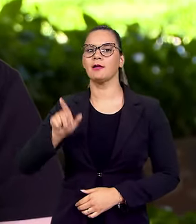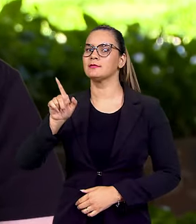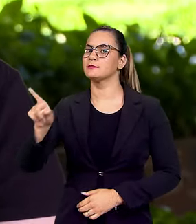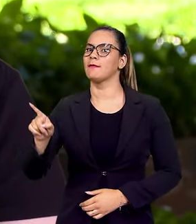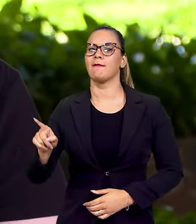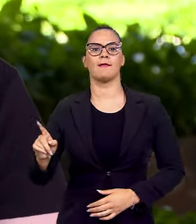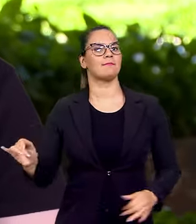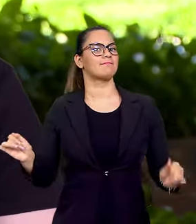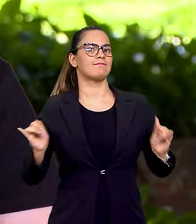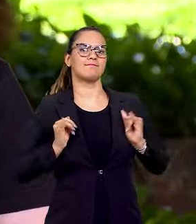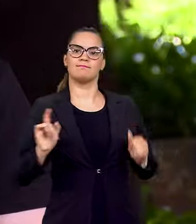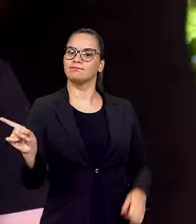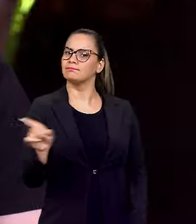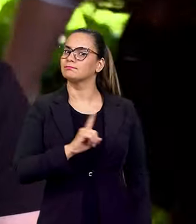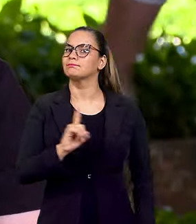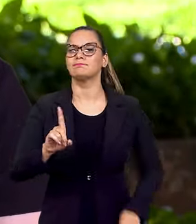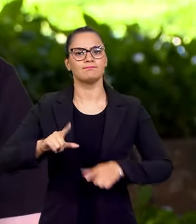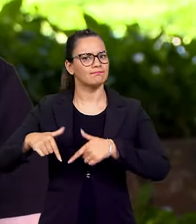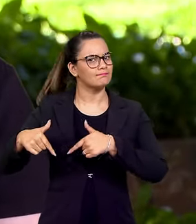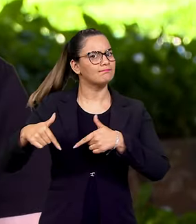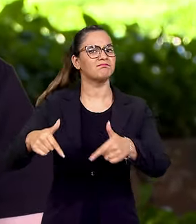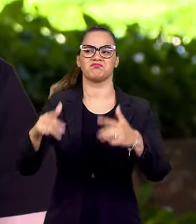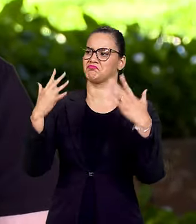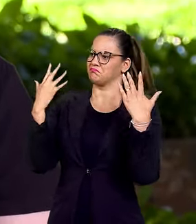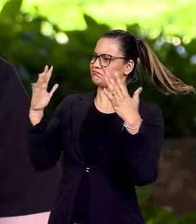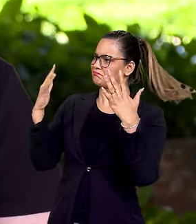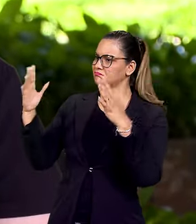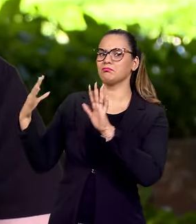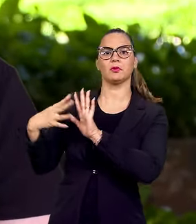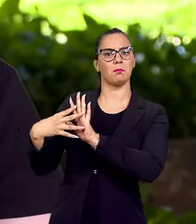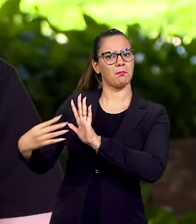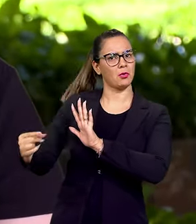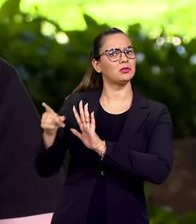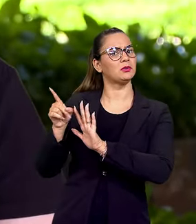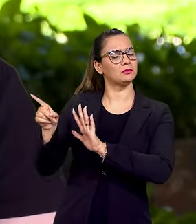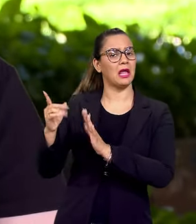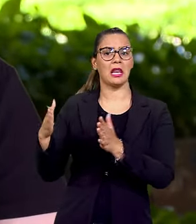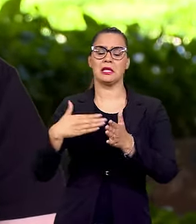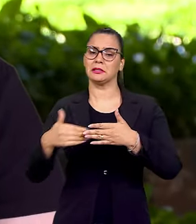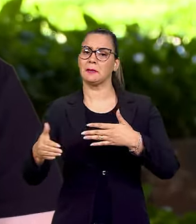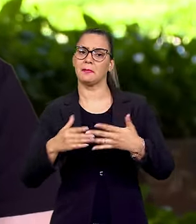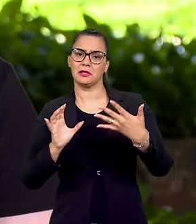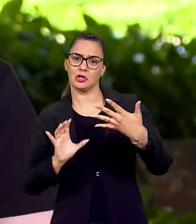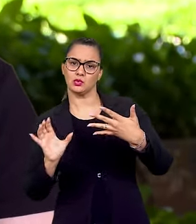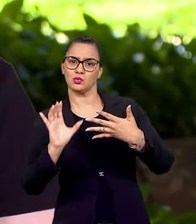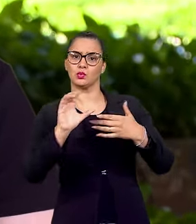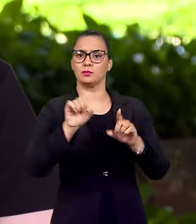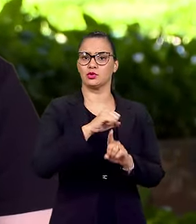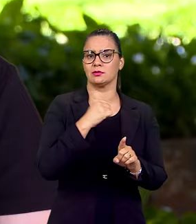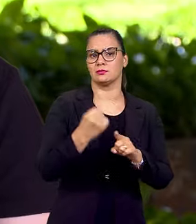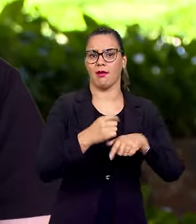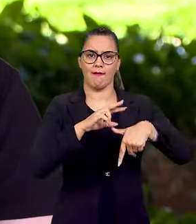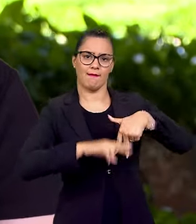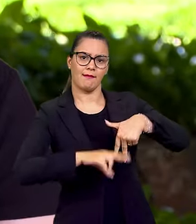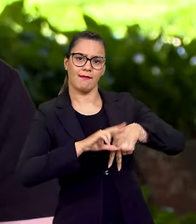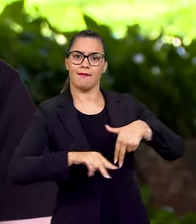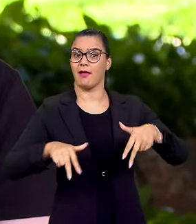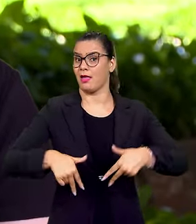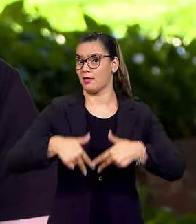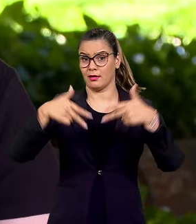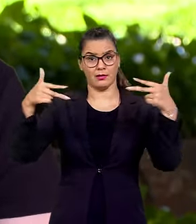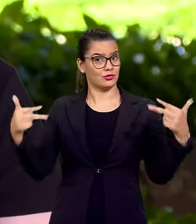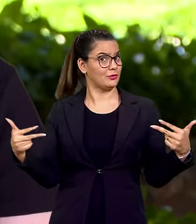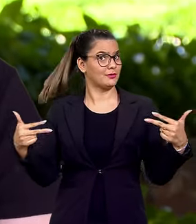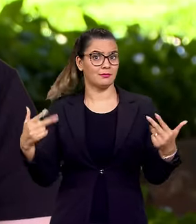não se rendeu a isso, que é louvável, né? E é um exemplo a ser seguido, que independente da classe social, do gênero,